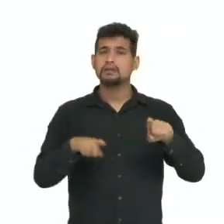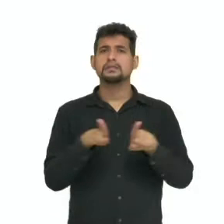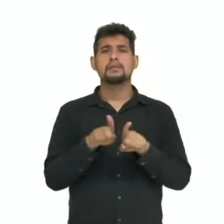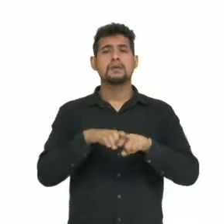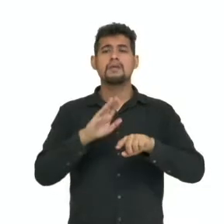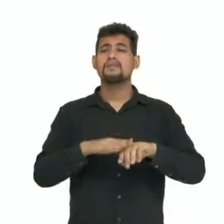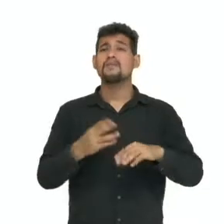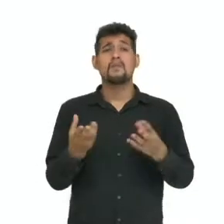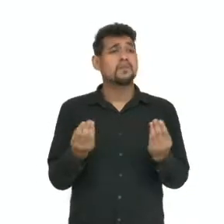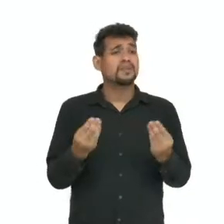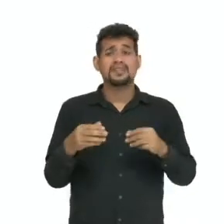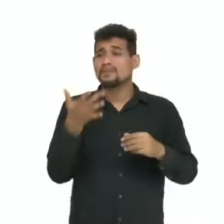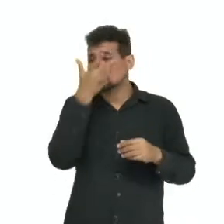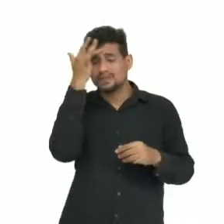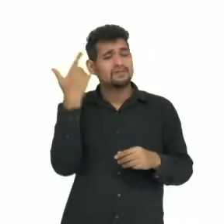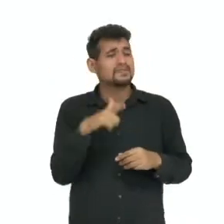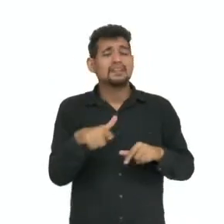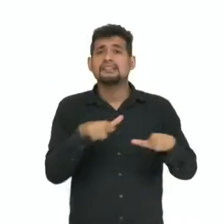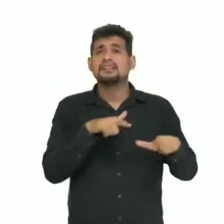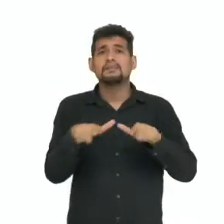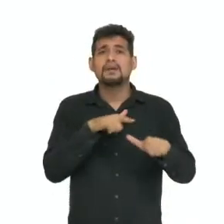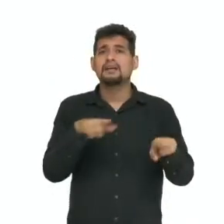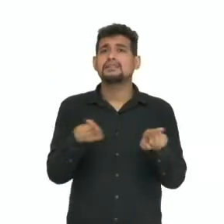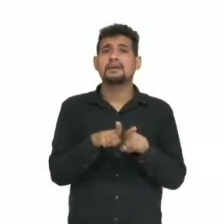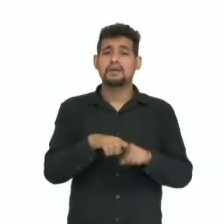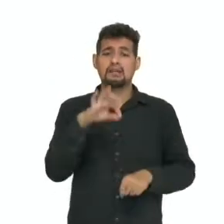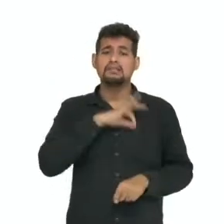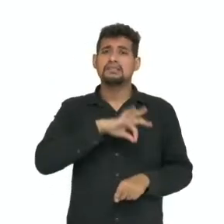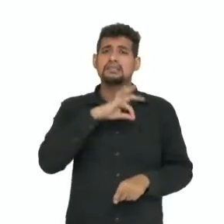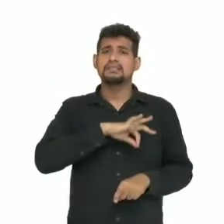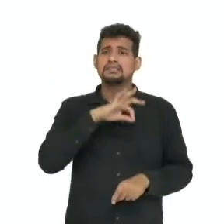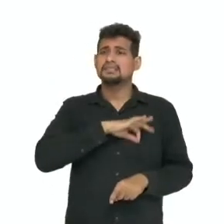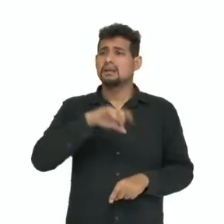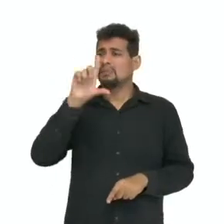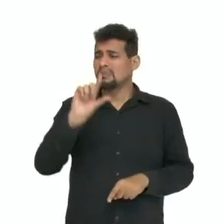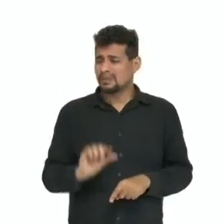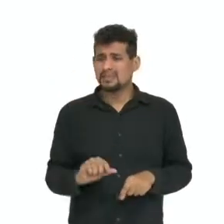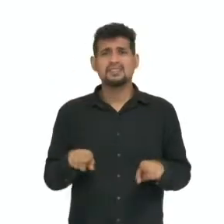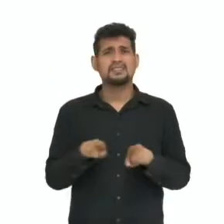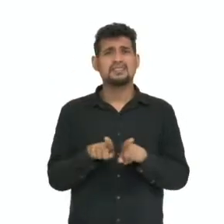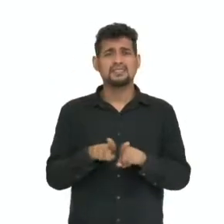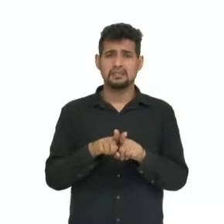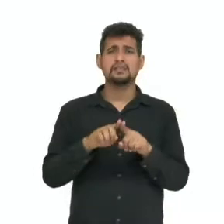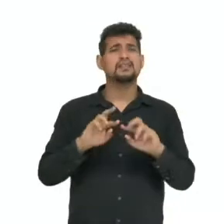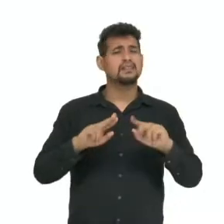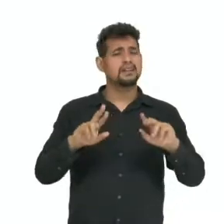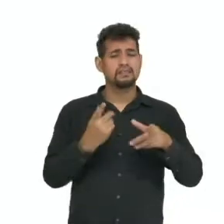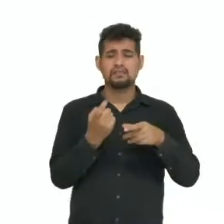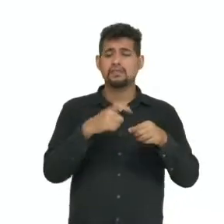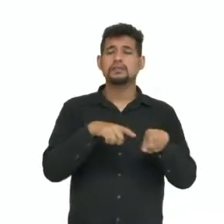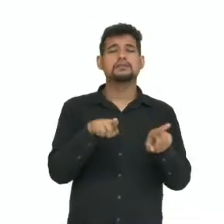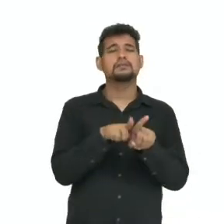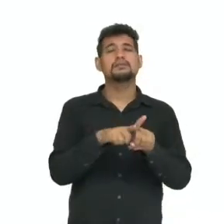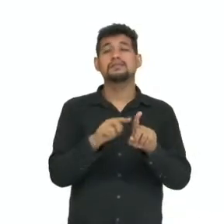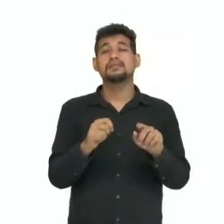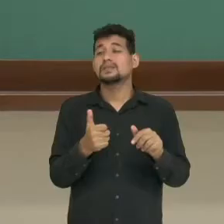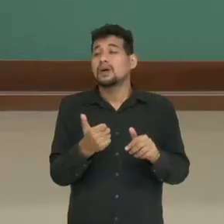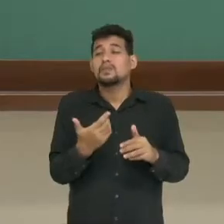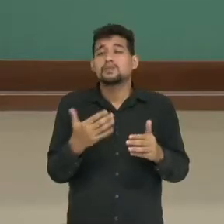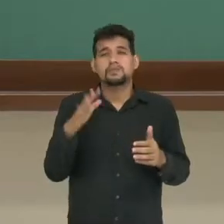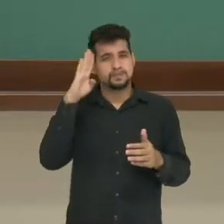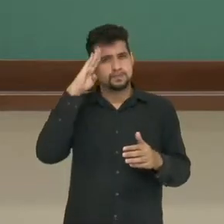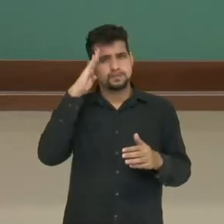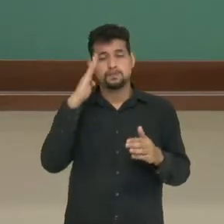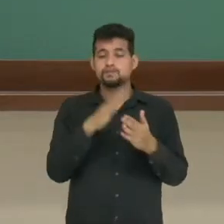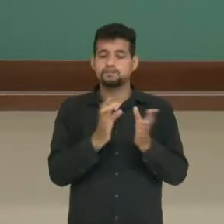aumento do desemprego, volta da inflação, retorno das greves operárias e o esgotamento do regime militar